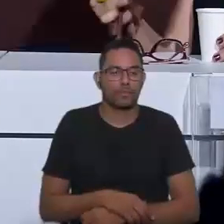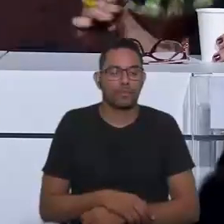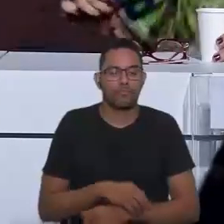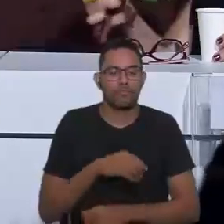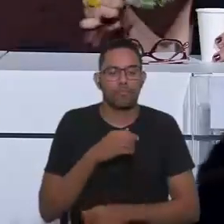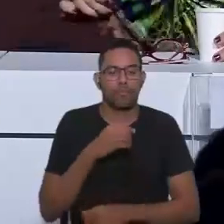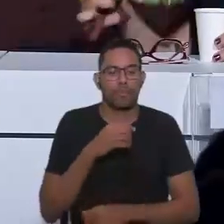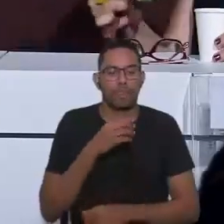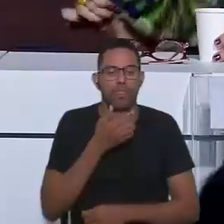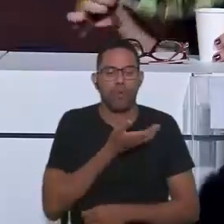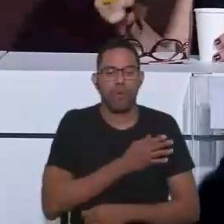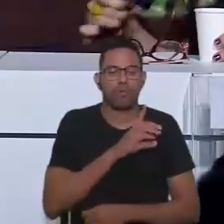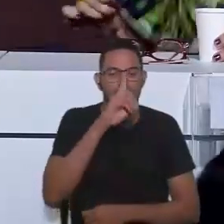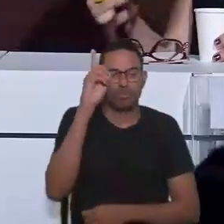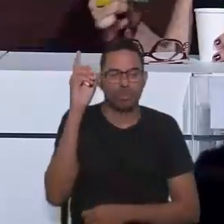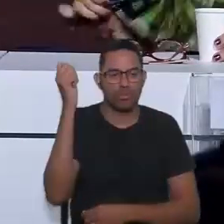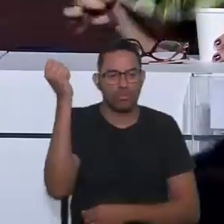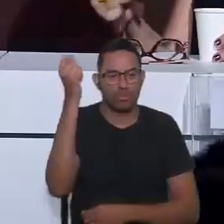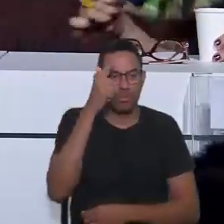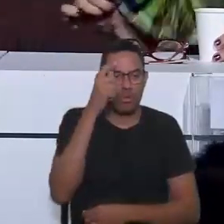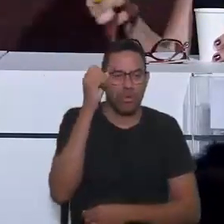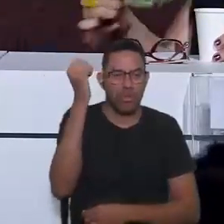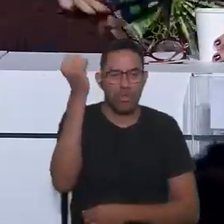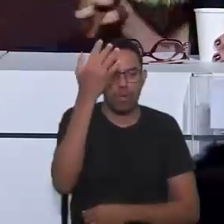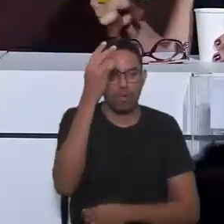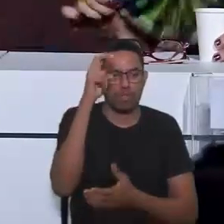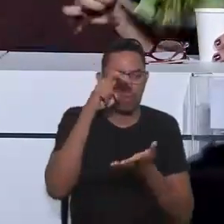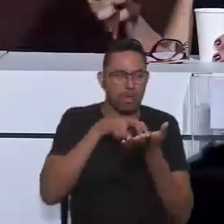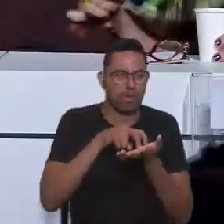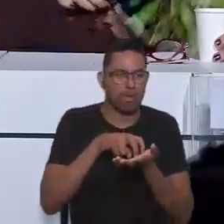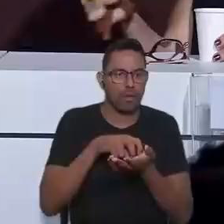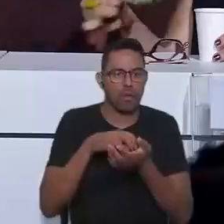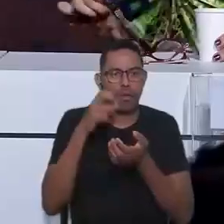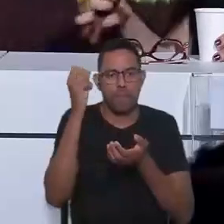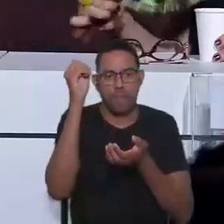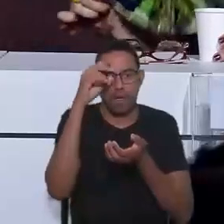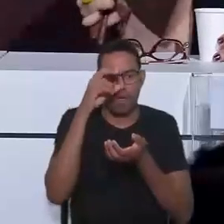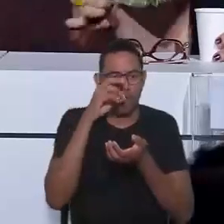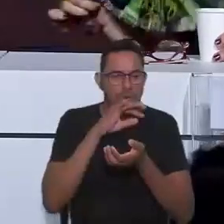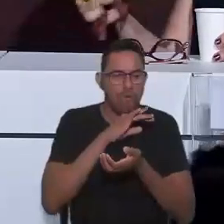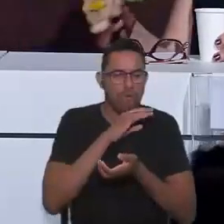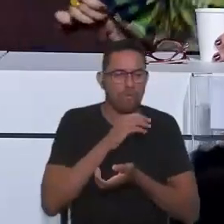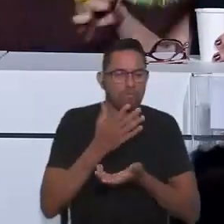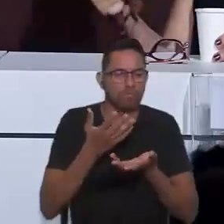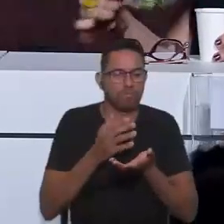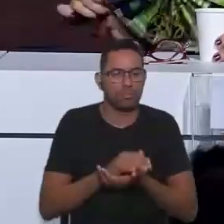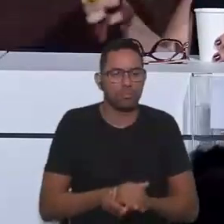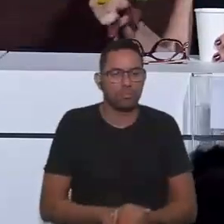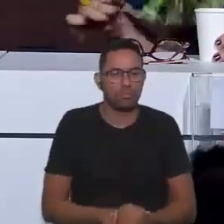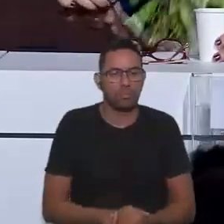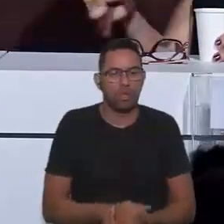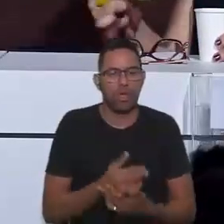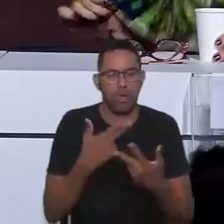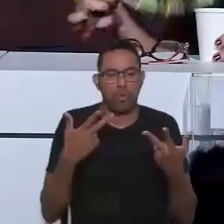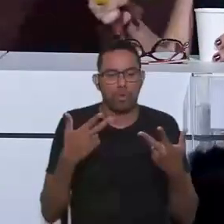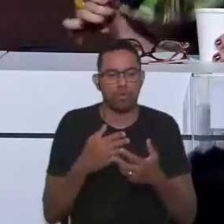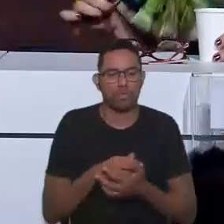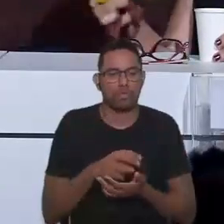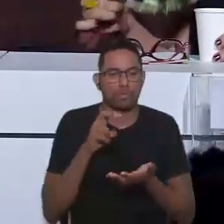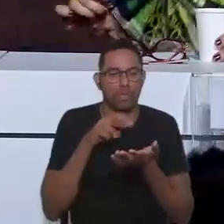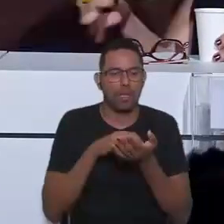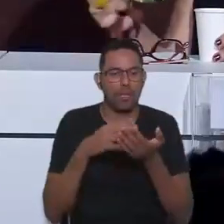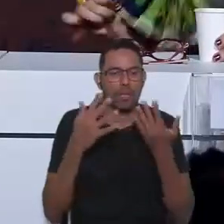os dias, odeio o sol, odeio a luzinha, as manhãs, acho as manhãs horríveis, essa coisa